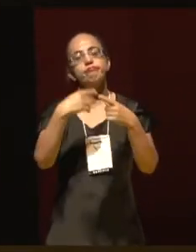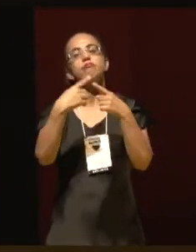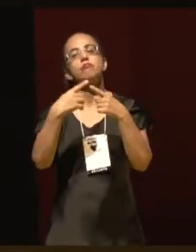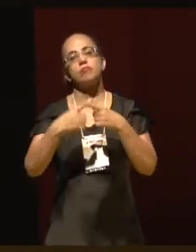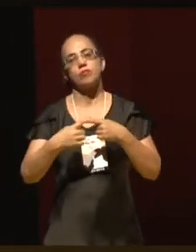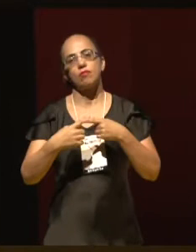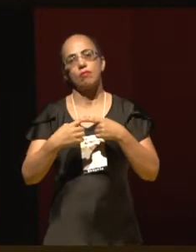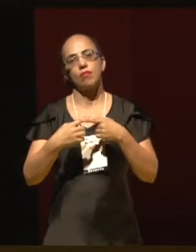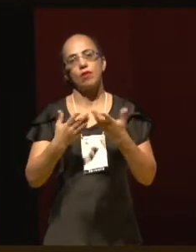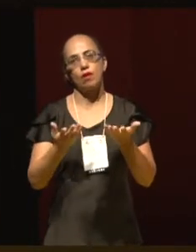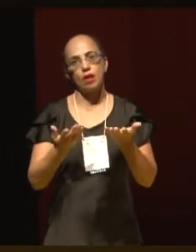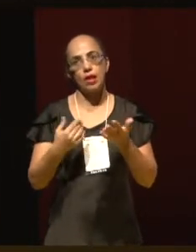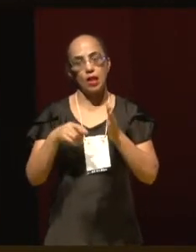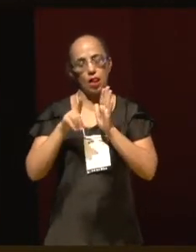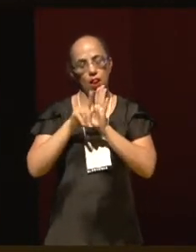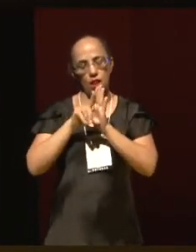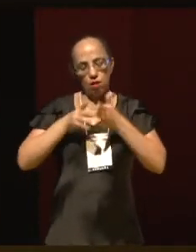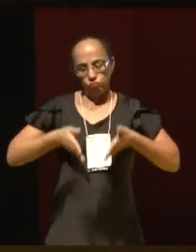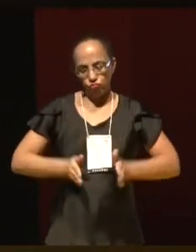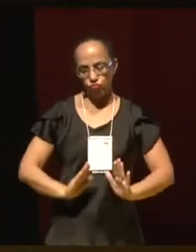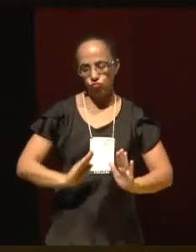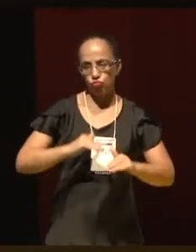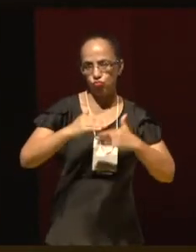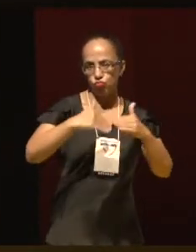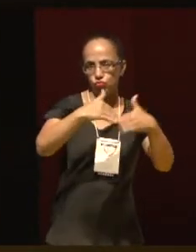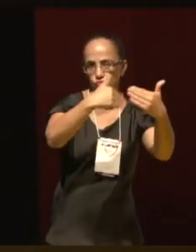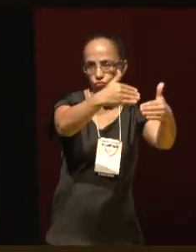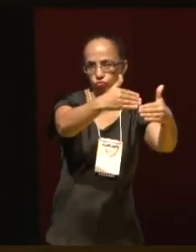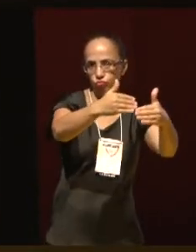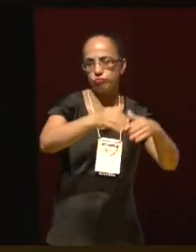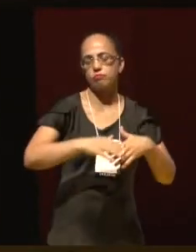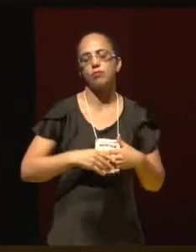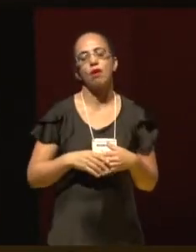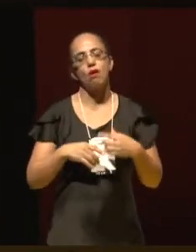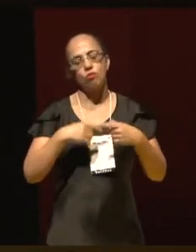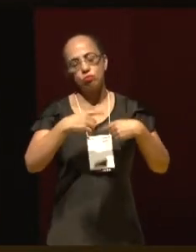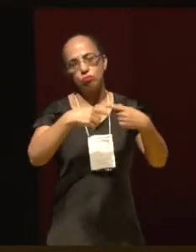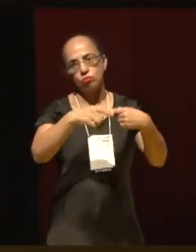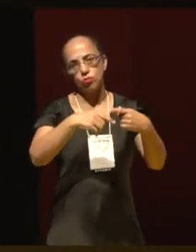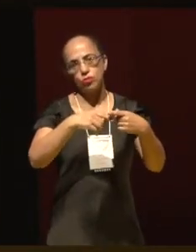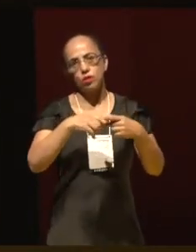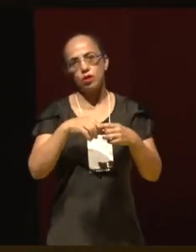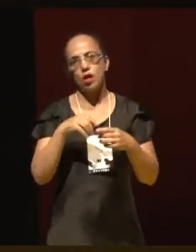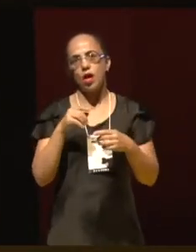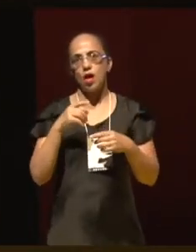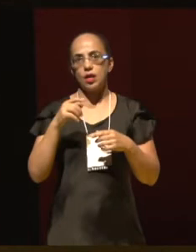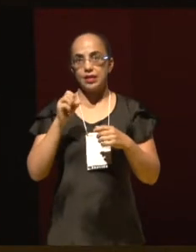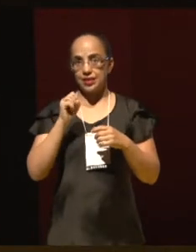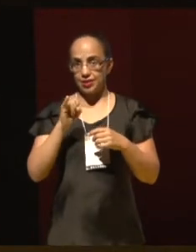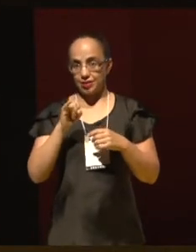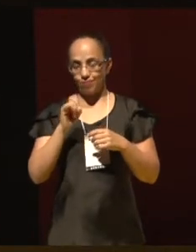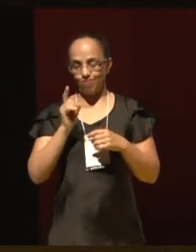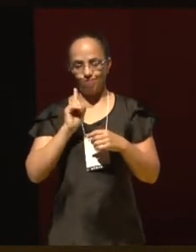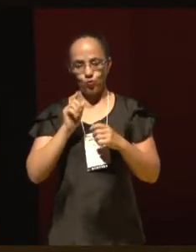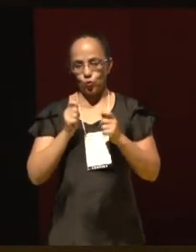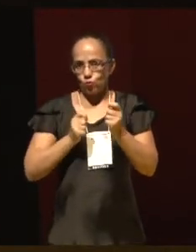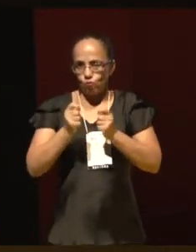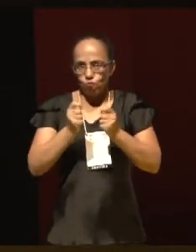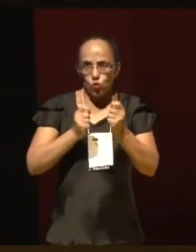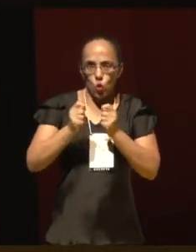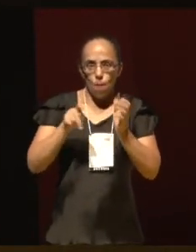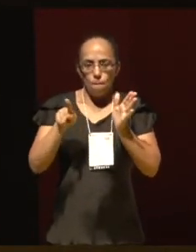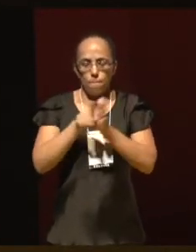que ver, de um certo jeito, o controle dos próprios impulsos, mas também o